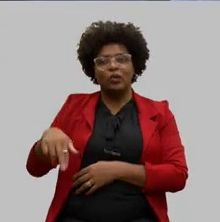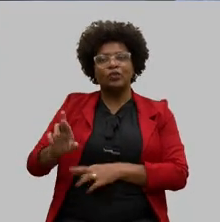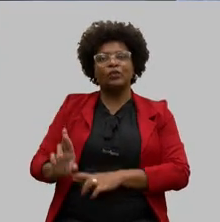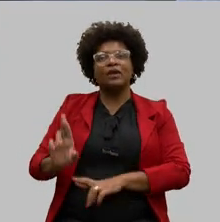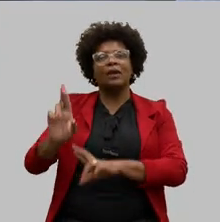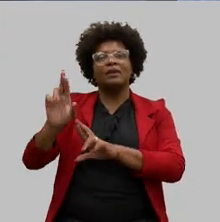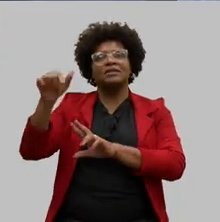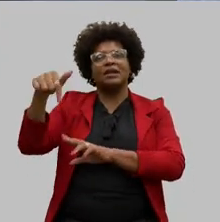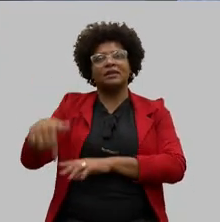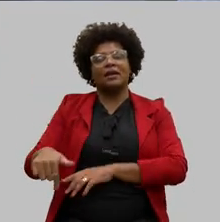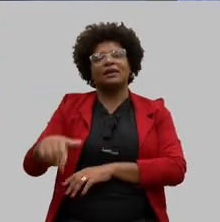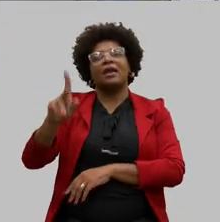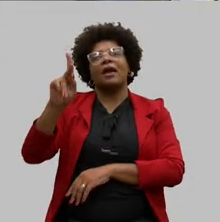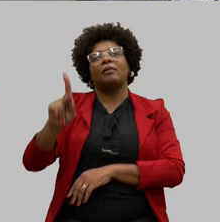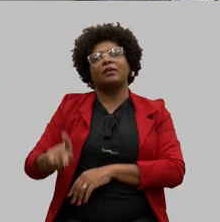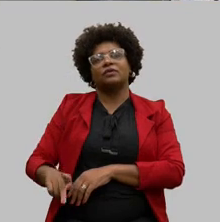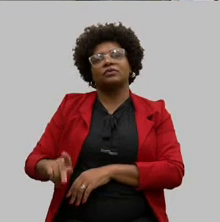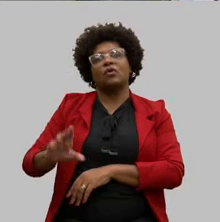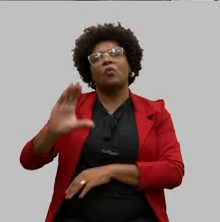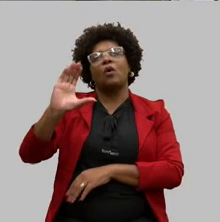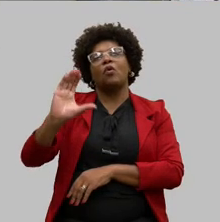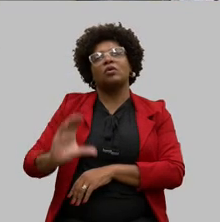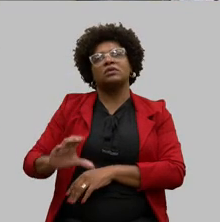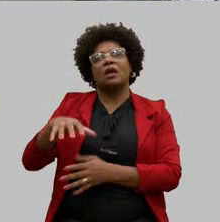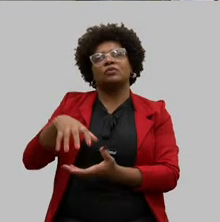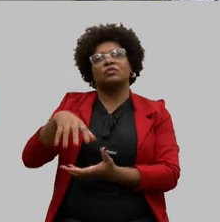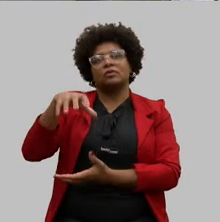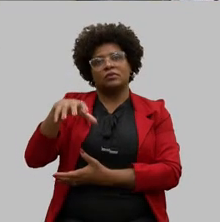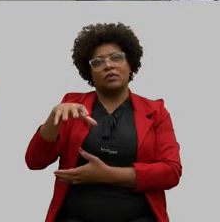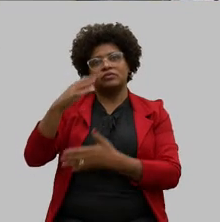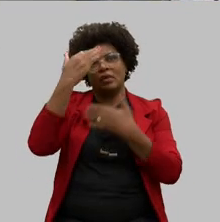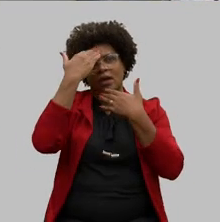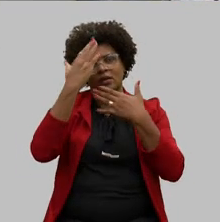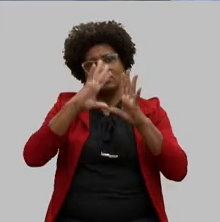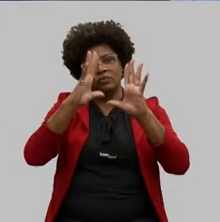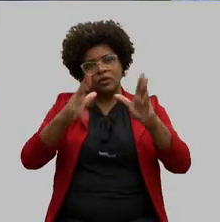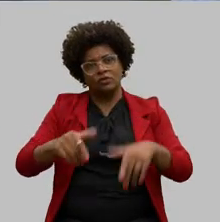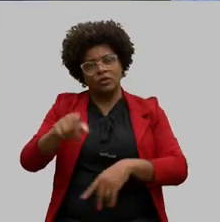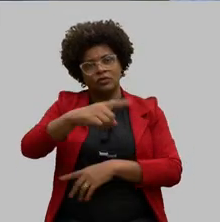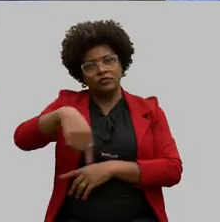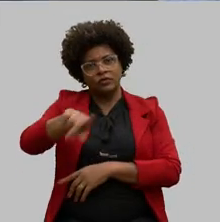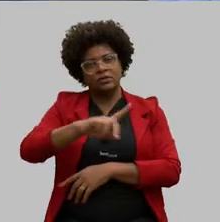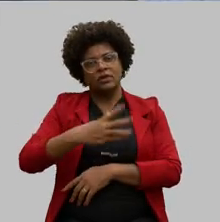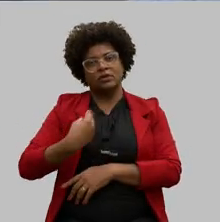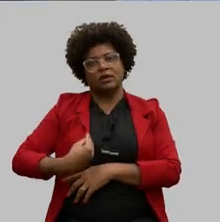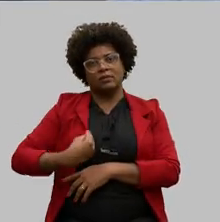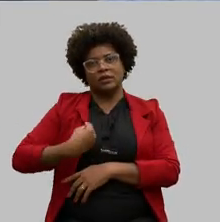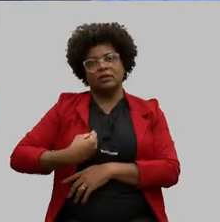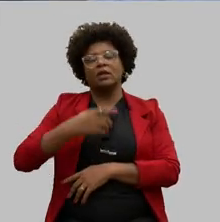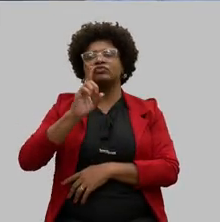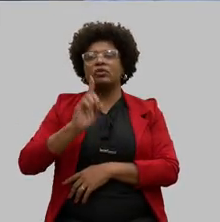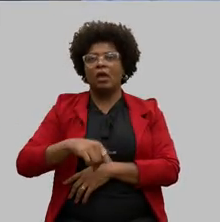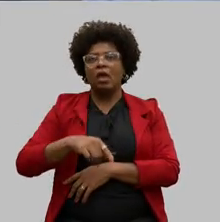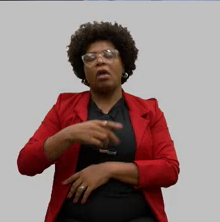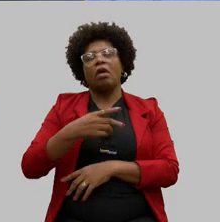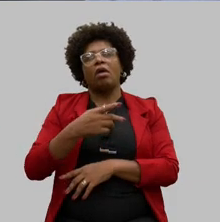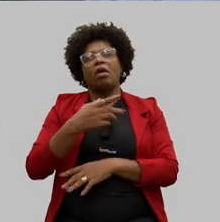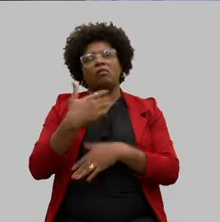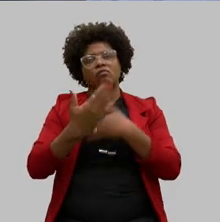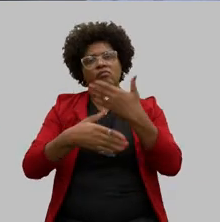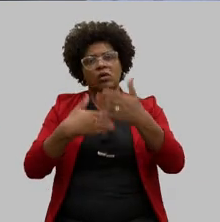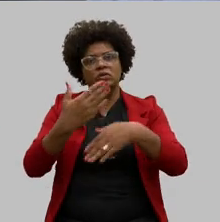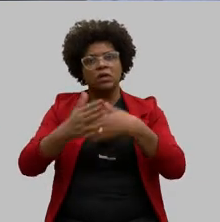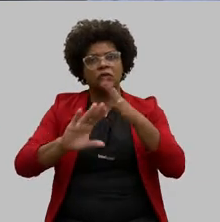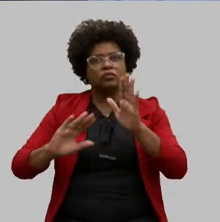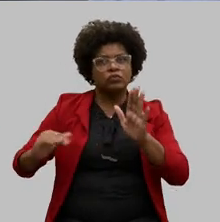todas e a todos aqui presentes é o primeiro passo de um grande processo que certamente será encampado por todos nós